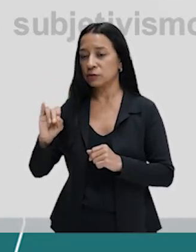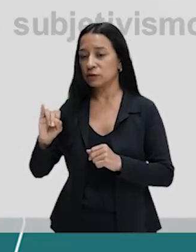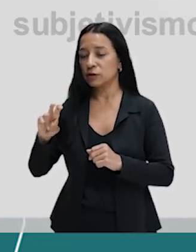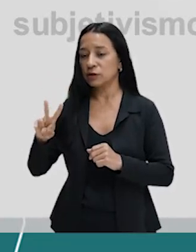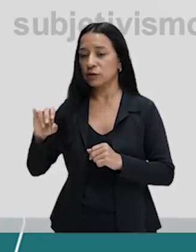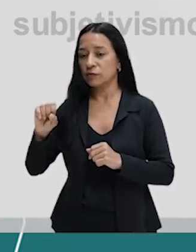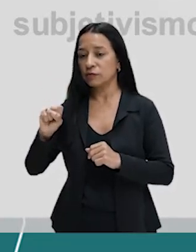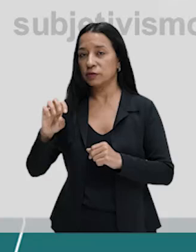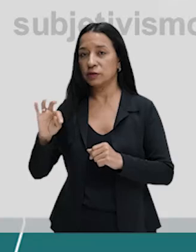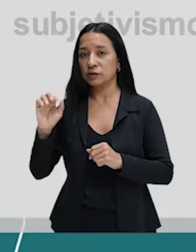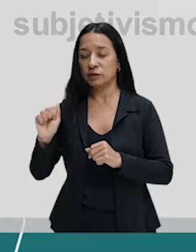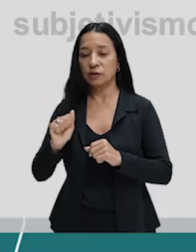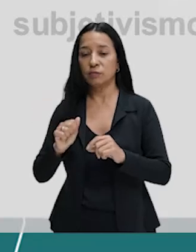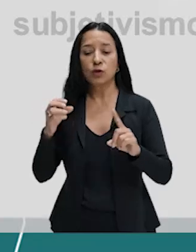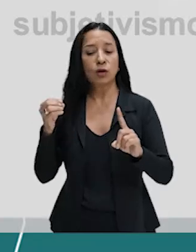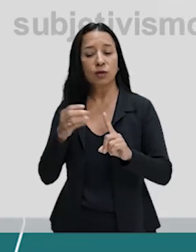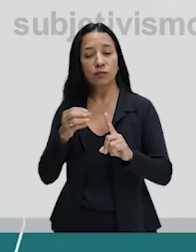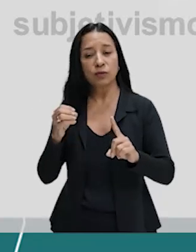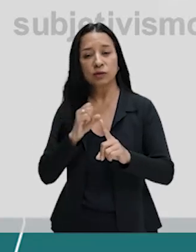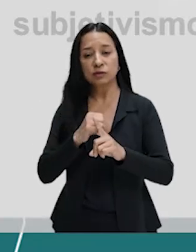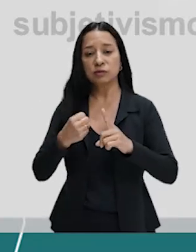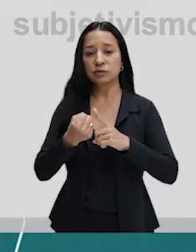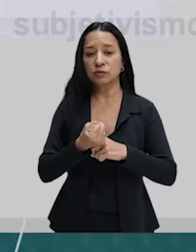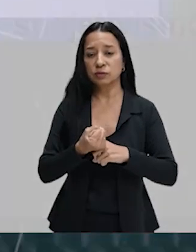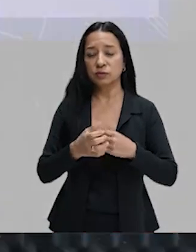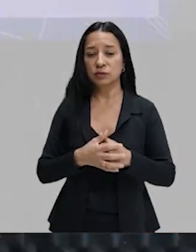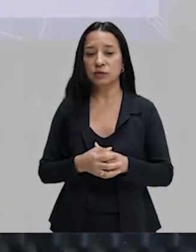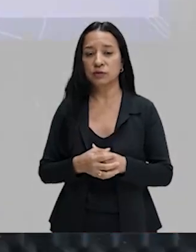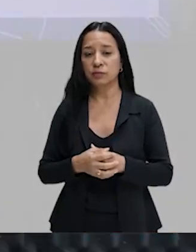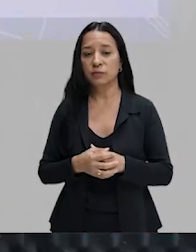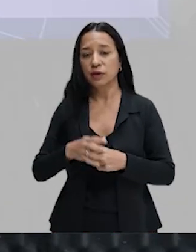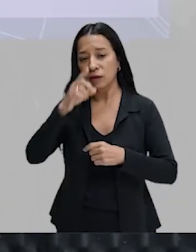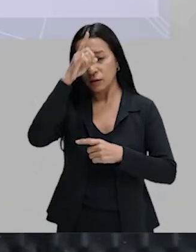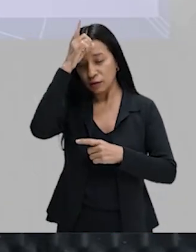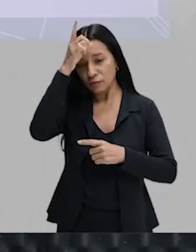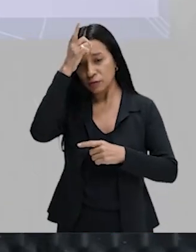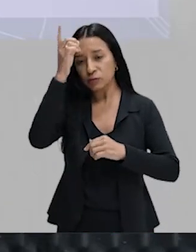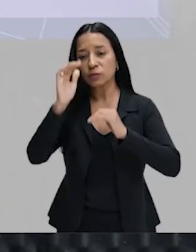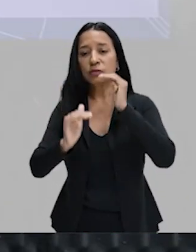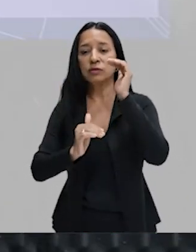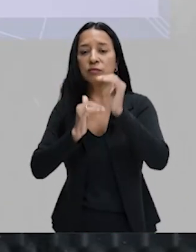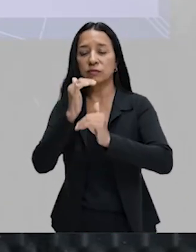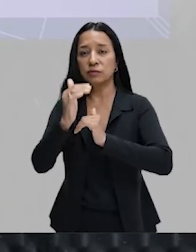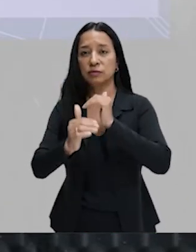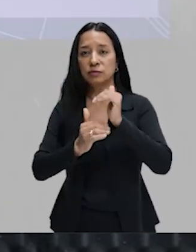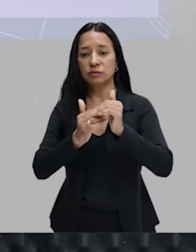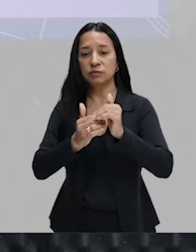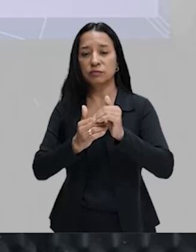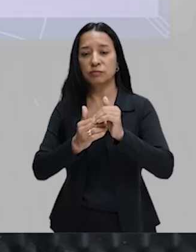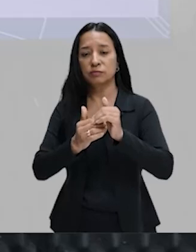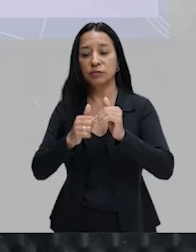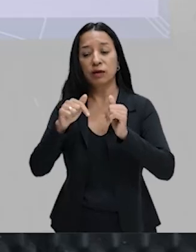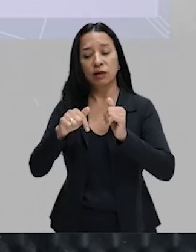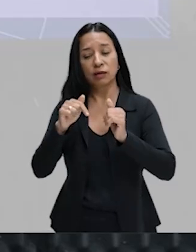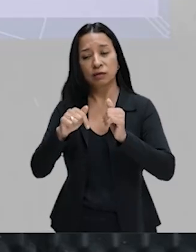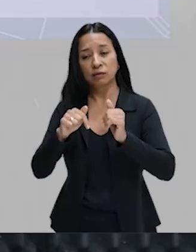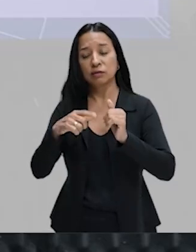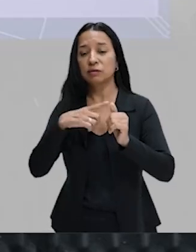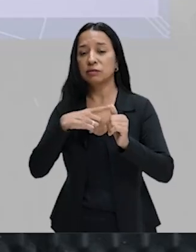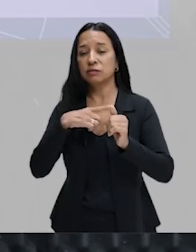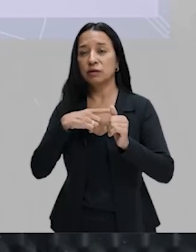aí na sociedade. Invenções e avanços. Aqui nessa época, há grandes avanços